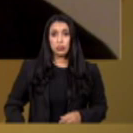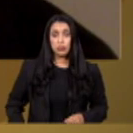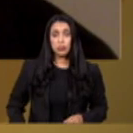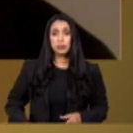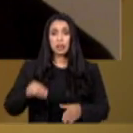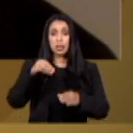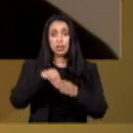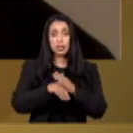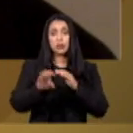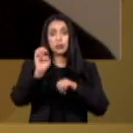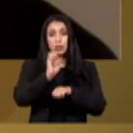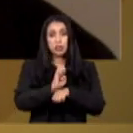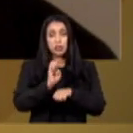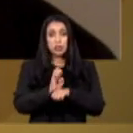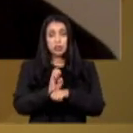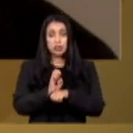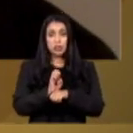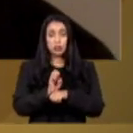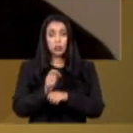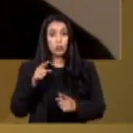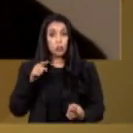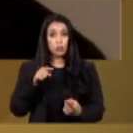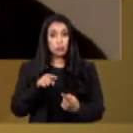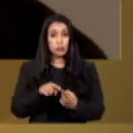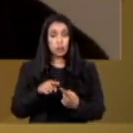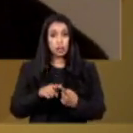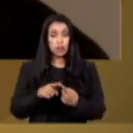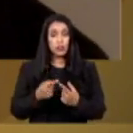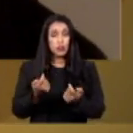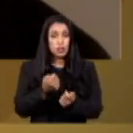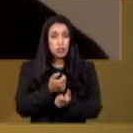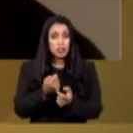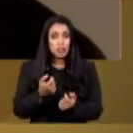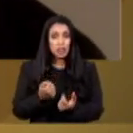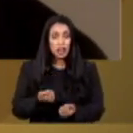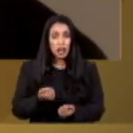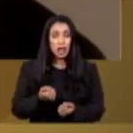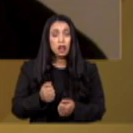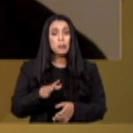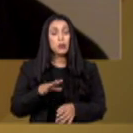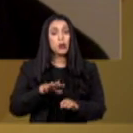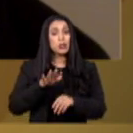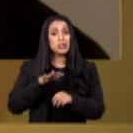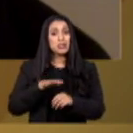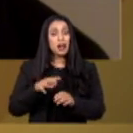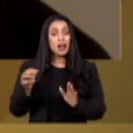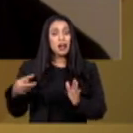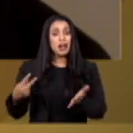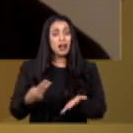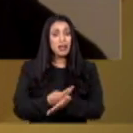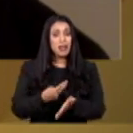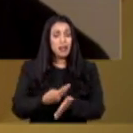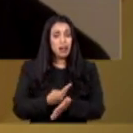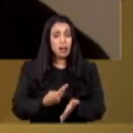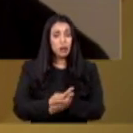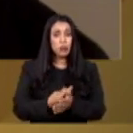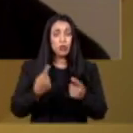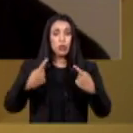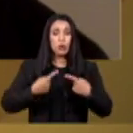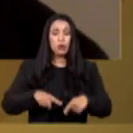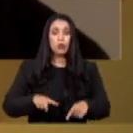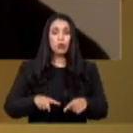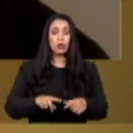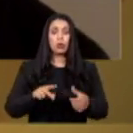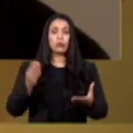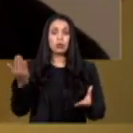objetivo de burlar aplicação da sanção administrativa constitui abuso de forma e fraude à lei de licitações lei